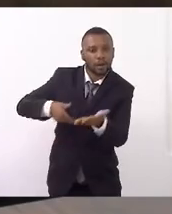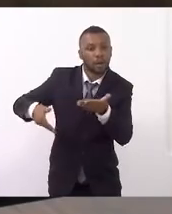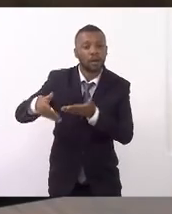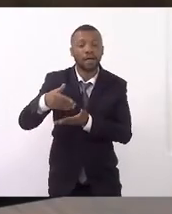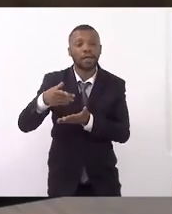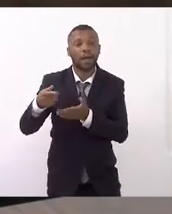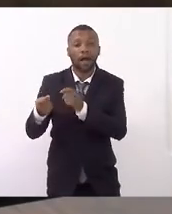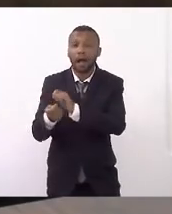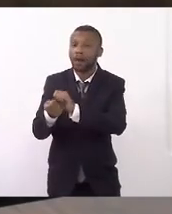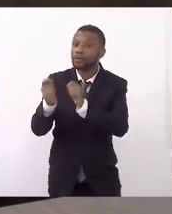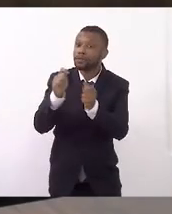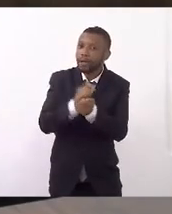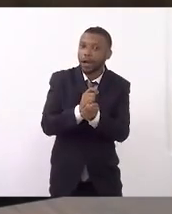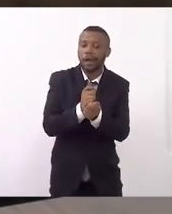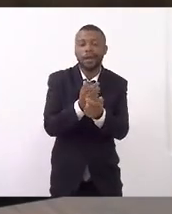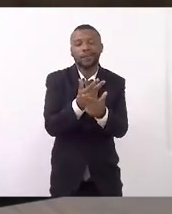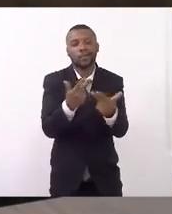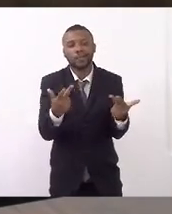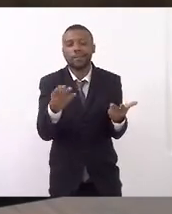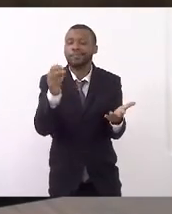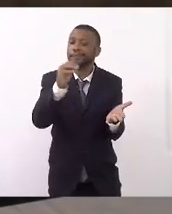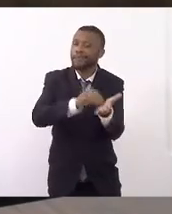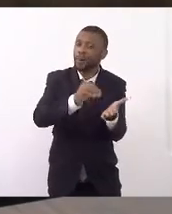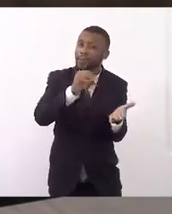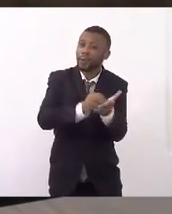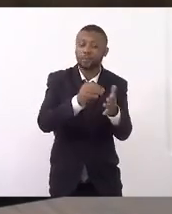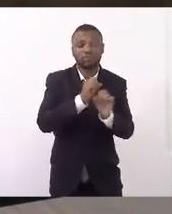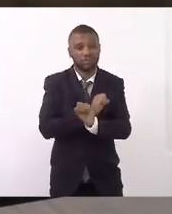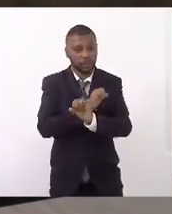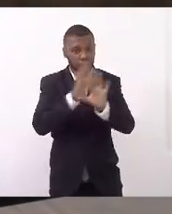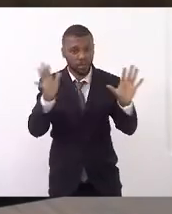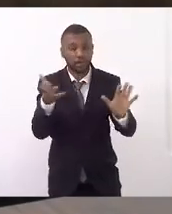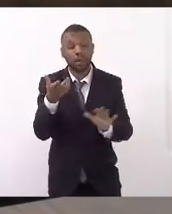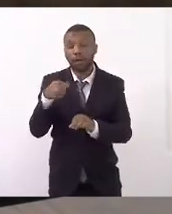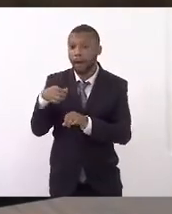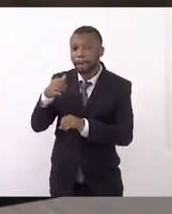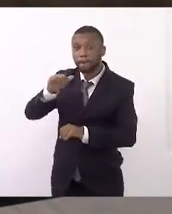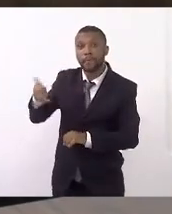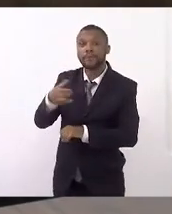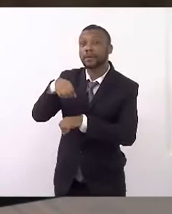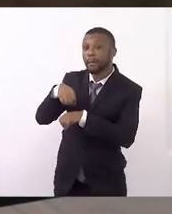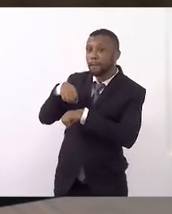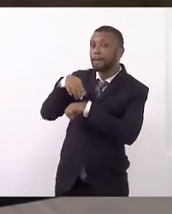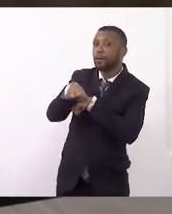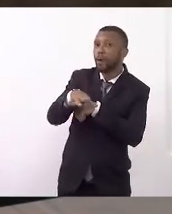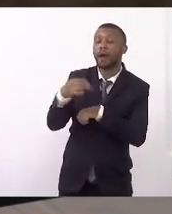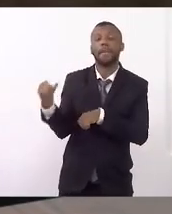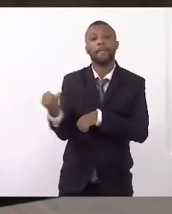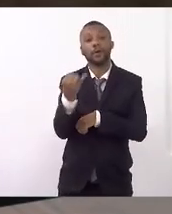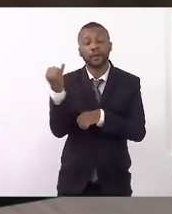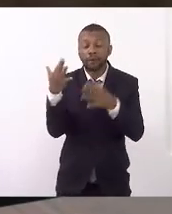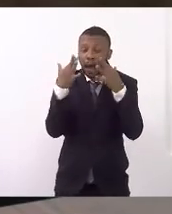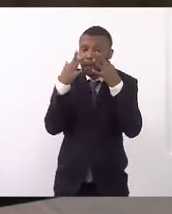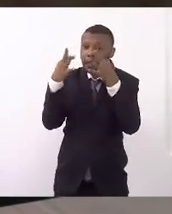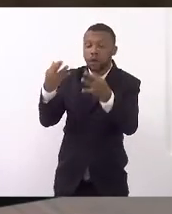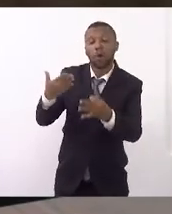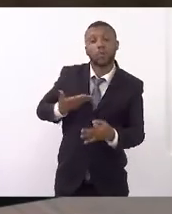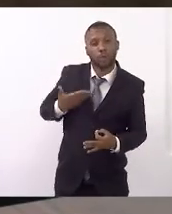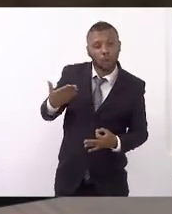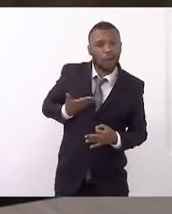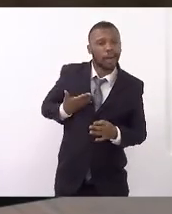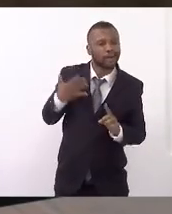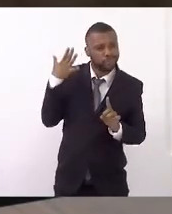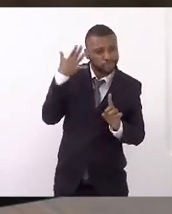soltas. E eu quero dizer e dar mais uma informação importante, chamando a atenção dos meus colegas